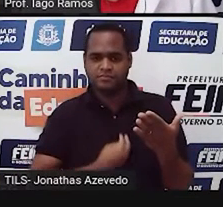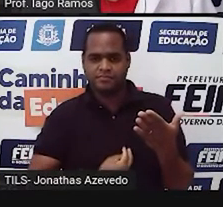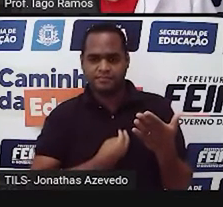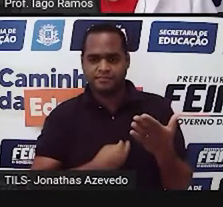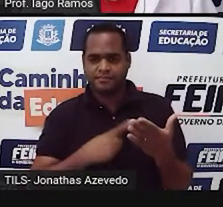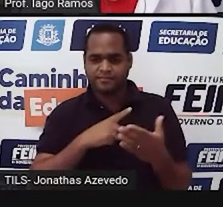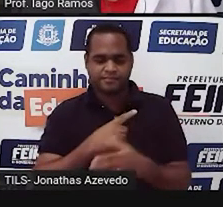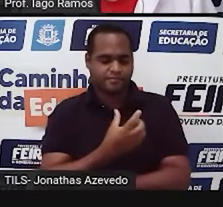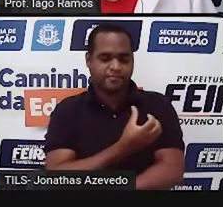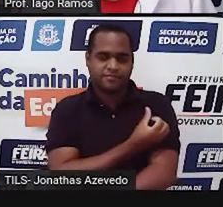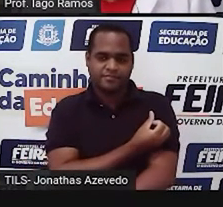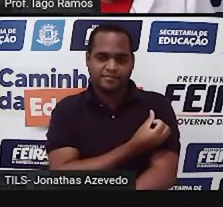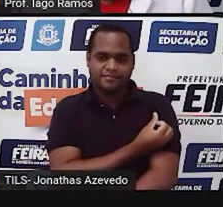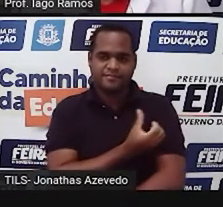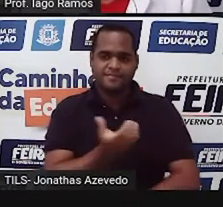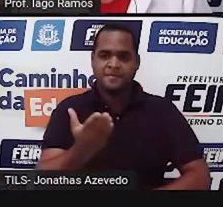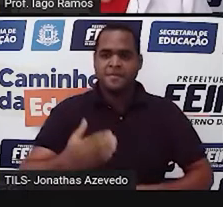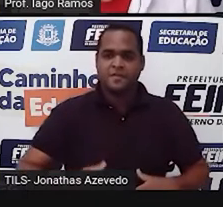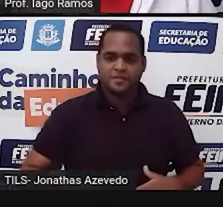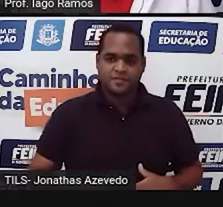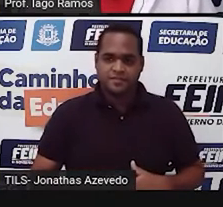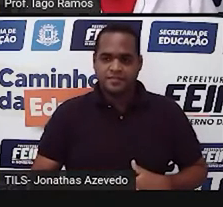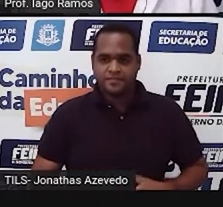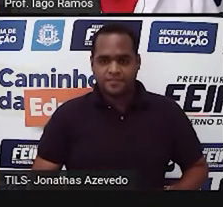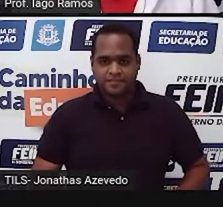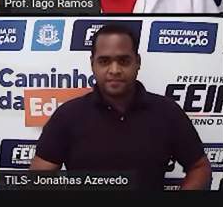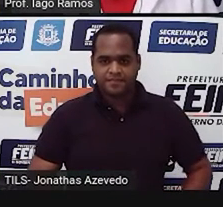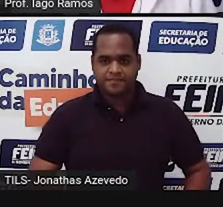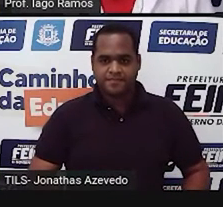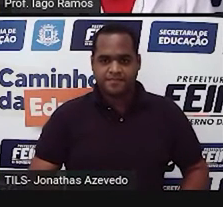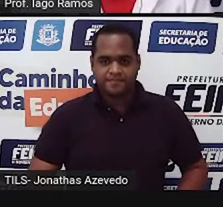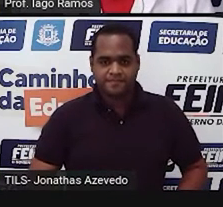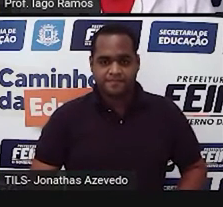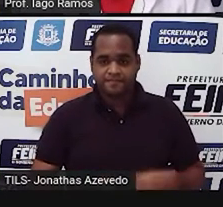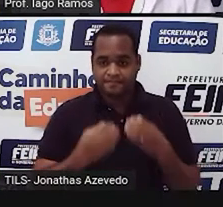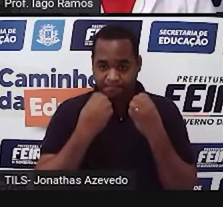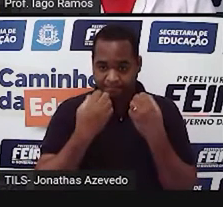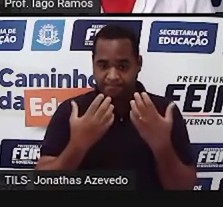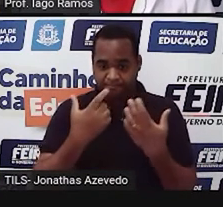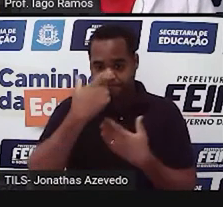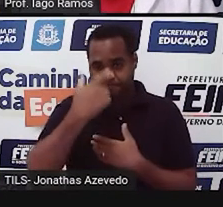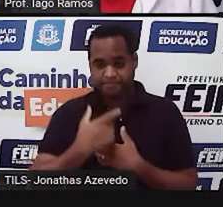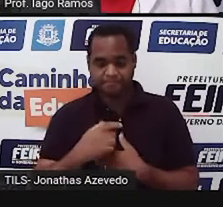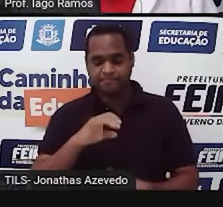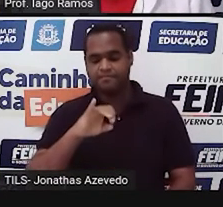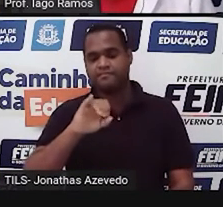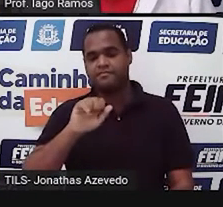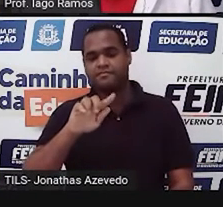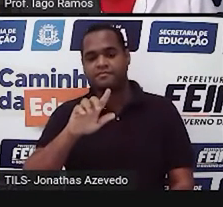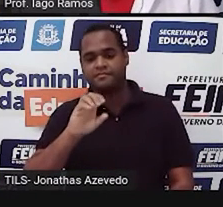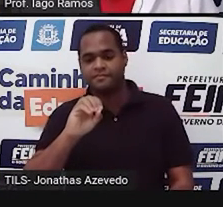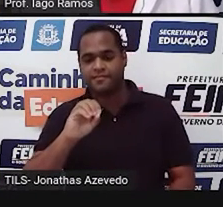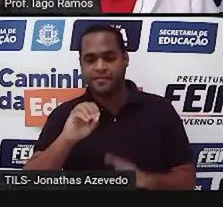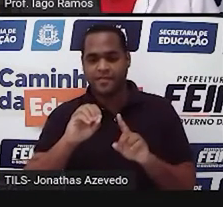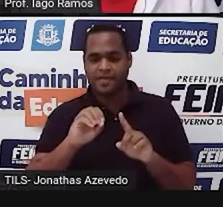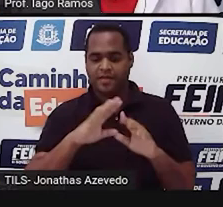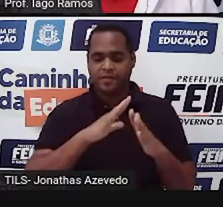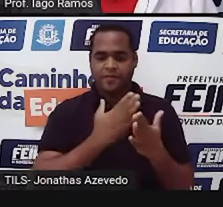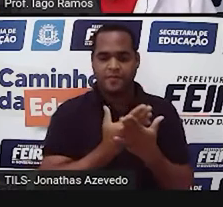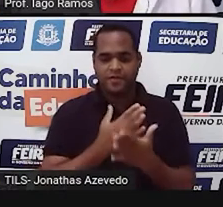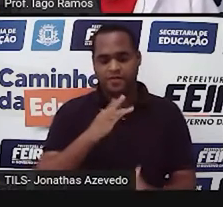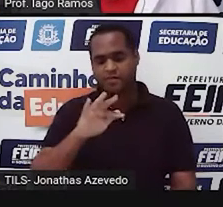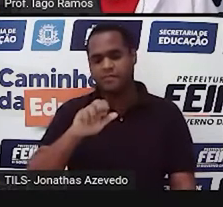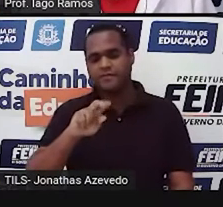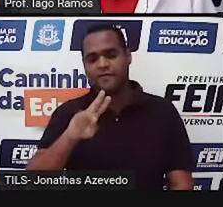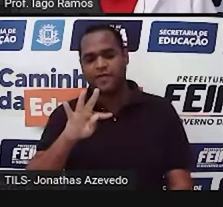estudante aí do sexto ano tá bom bom então vem comigo aqui eu sou o professor Iago Ramos eu venho lá da escola